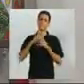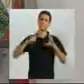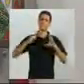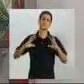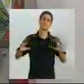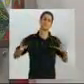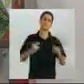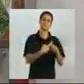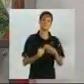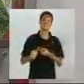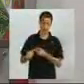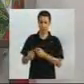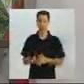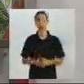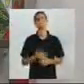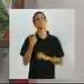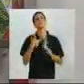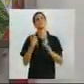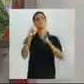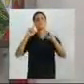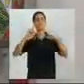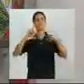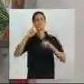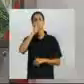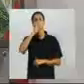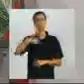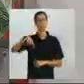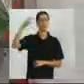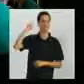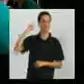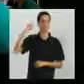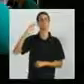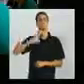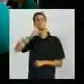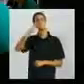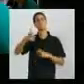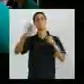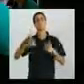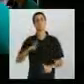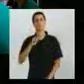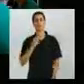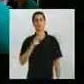solicitar ao Ari que mostre uma foto, nós estivemos no último sábado no Aeroclube,